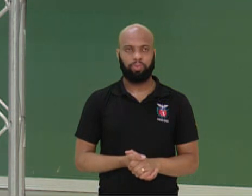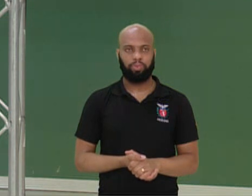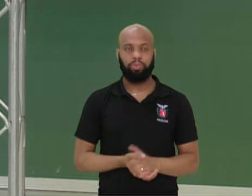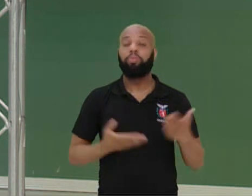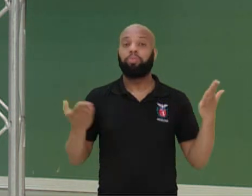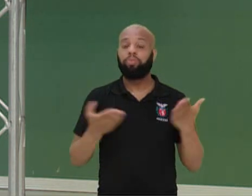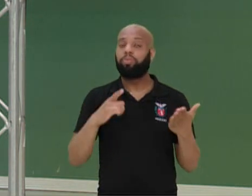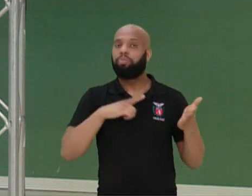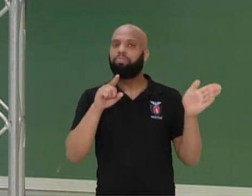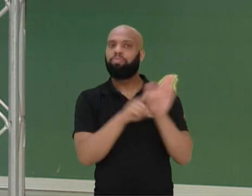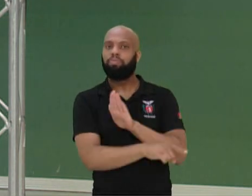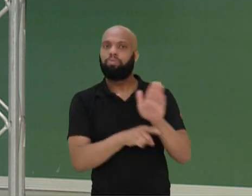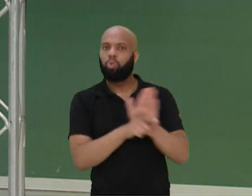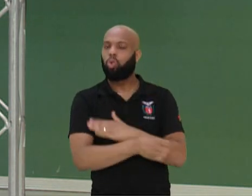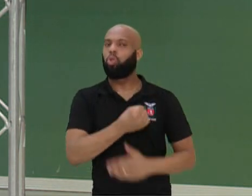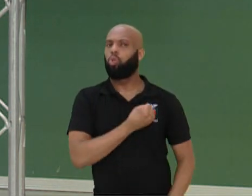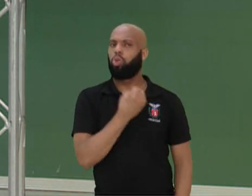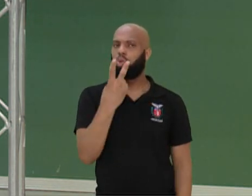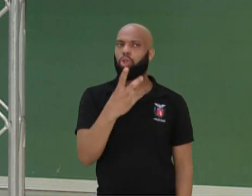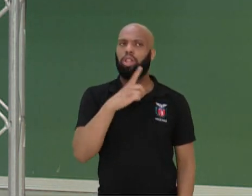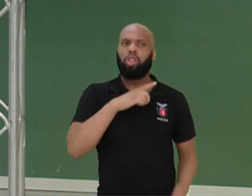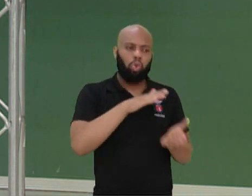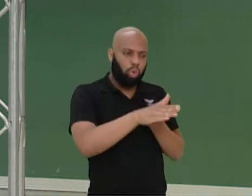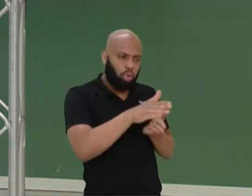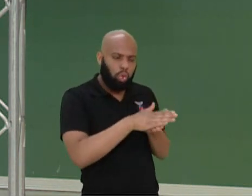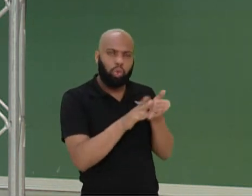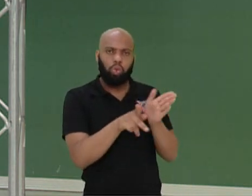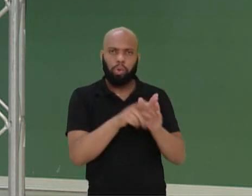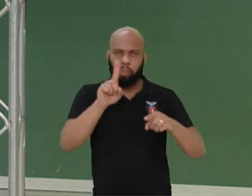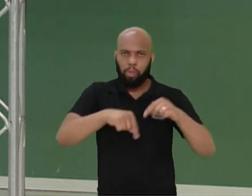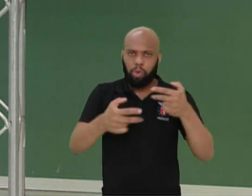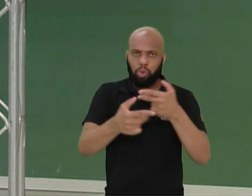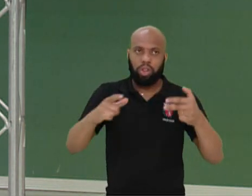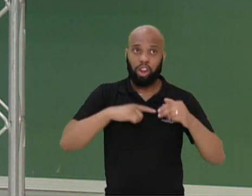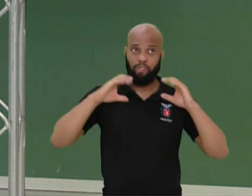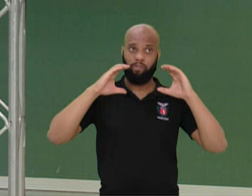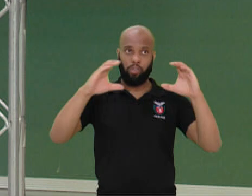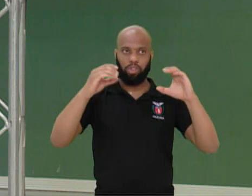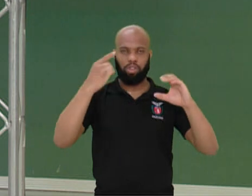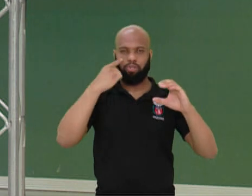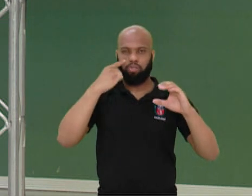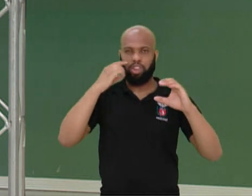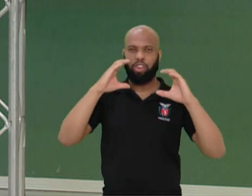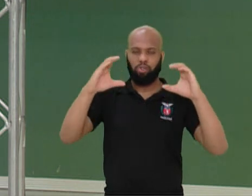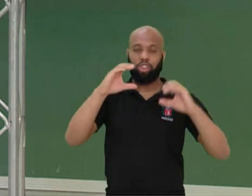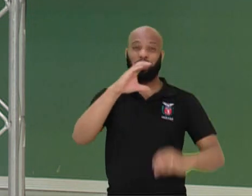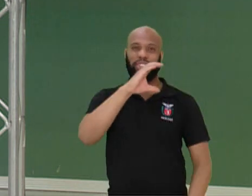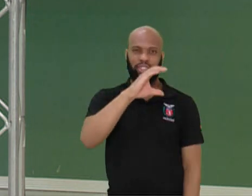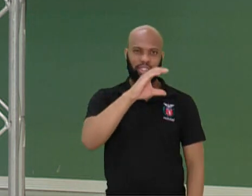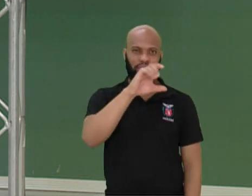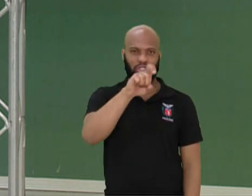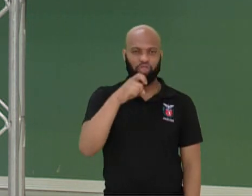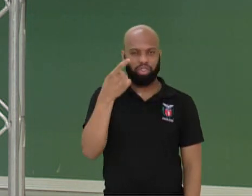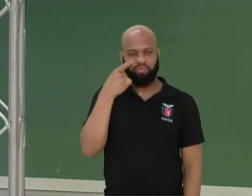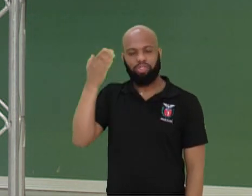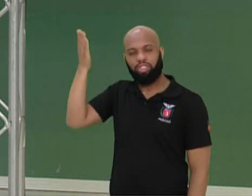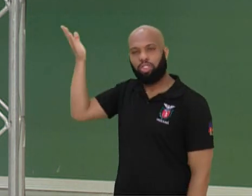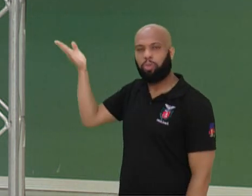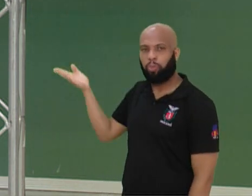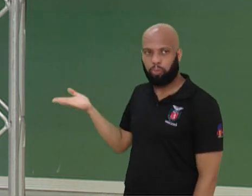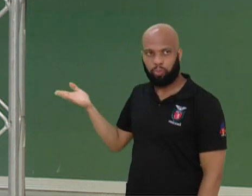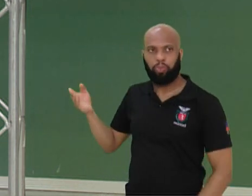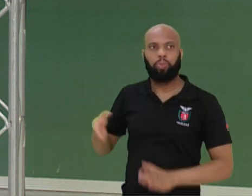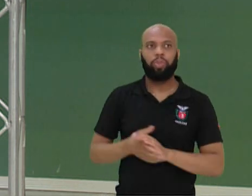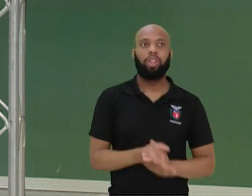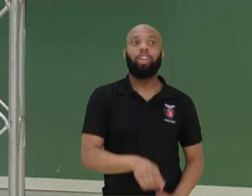E aí vem o exercício 2, tá? O custo de um produto é dado pela função c de x igual a x quadrado menos 20x mais 36, em